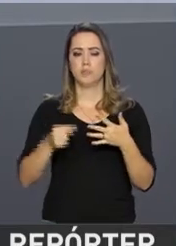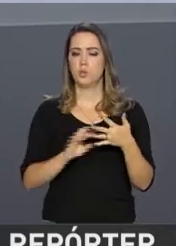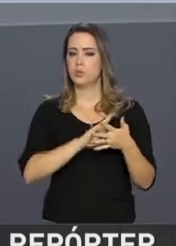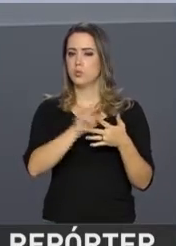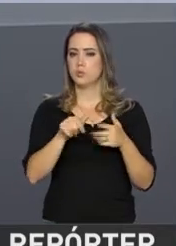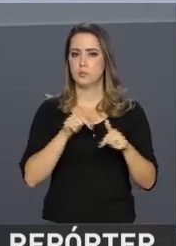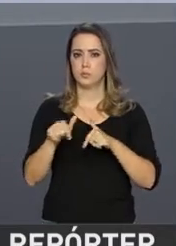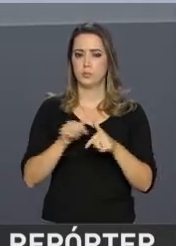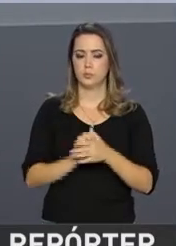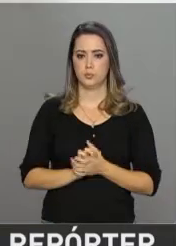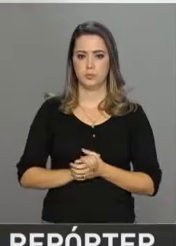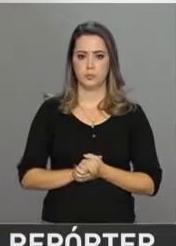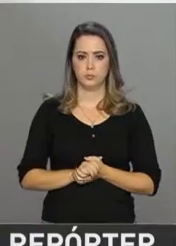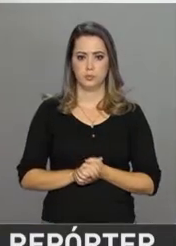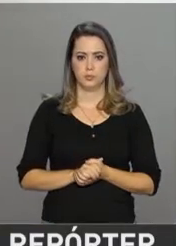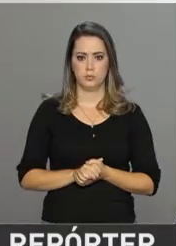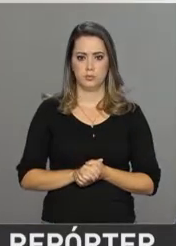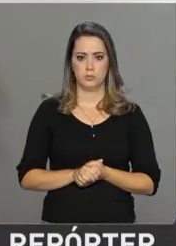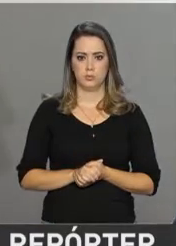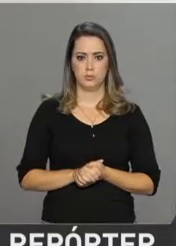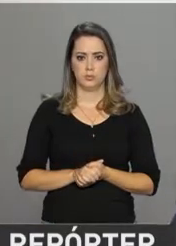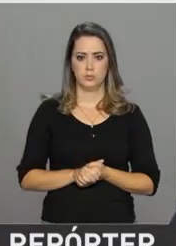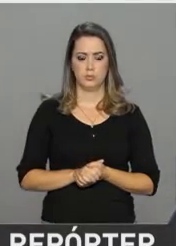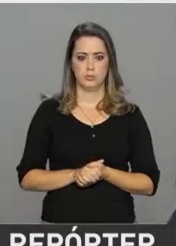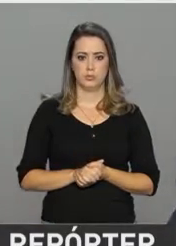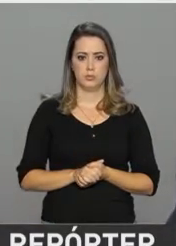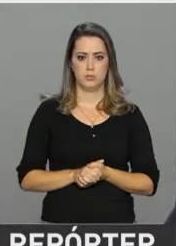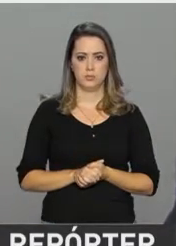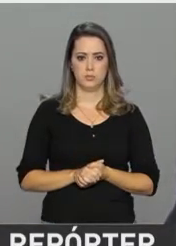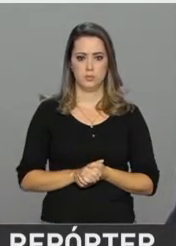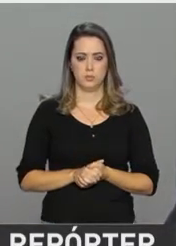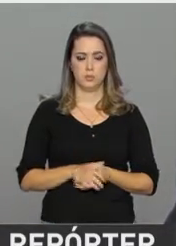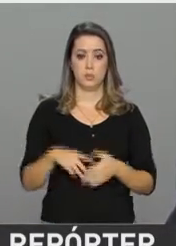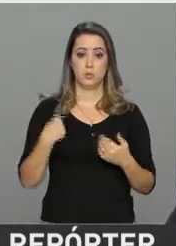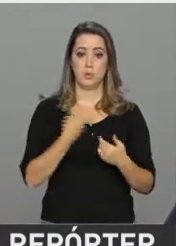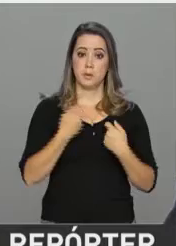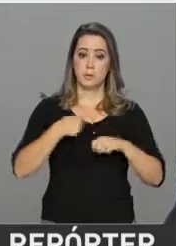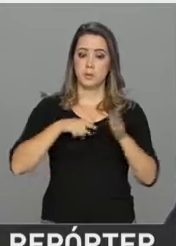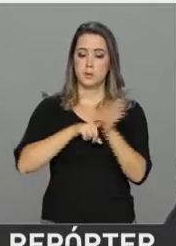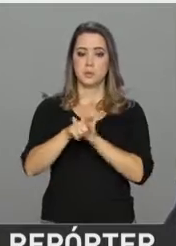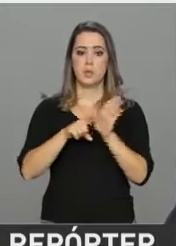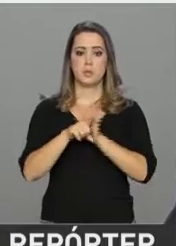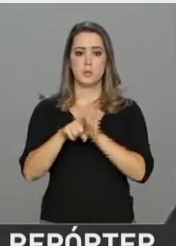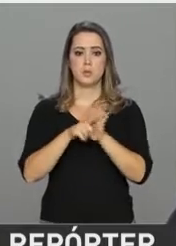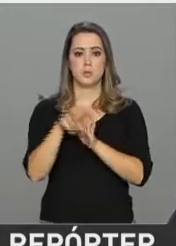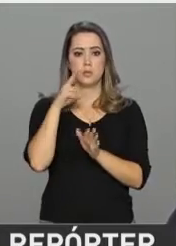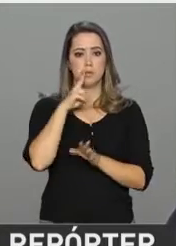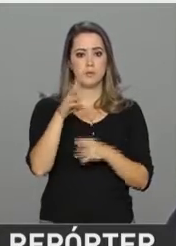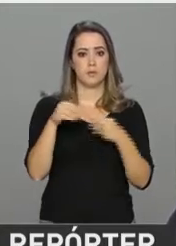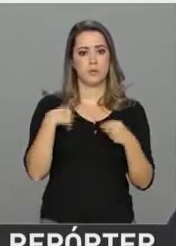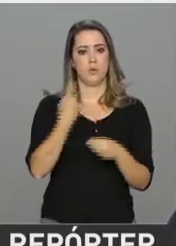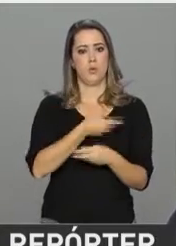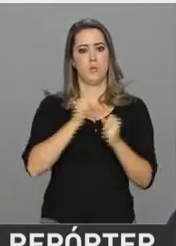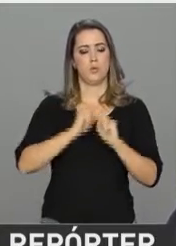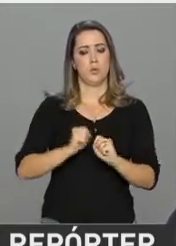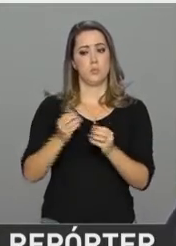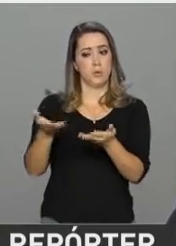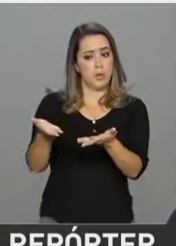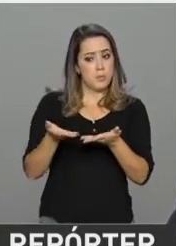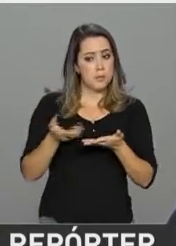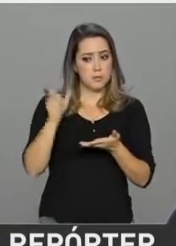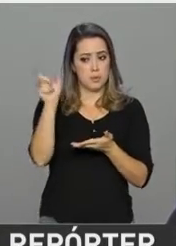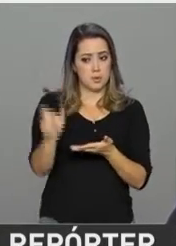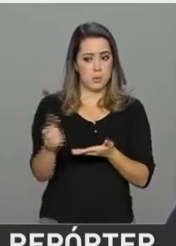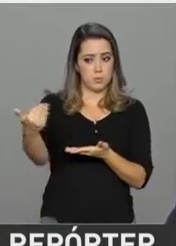outras ações vamos é fazer um censo e ver como nós podemos recebê los